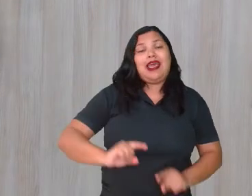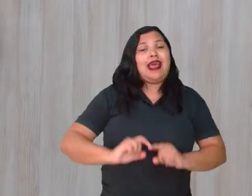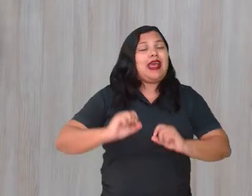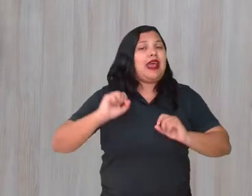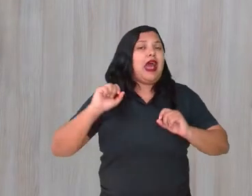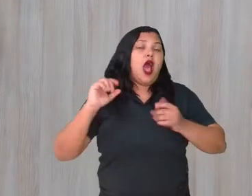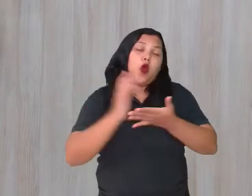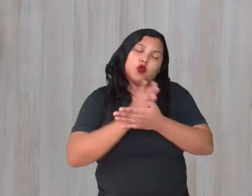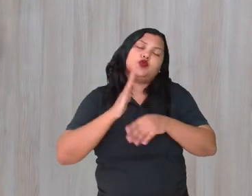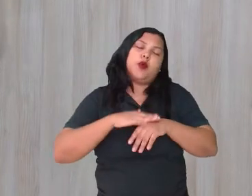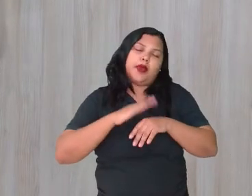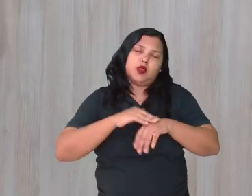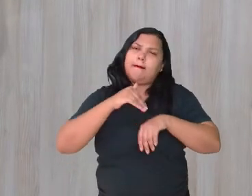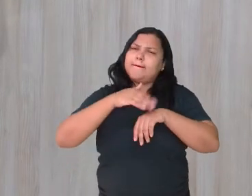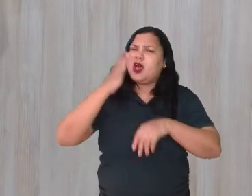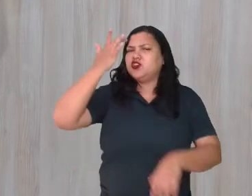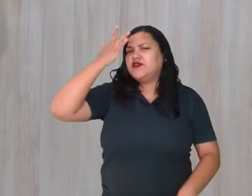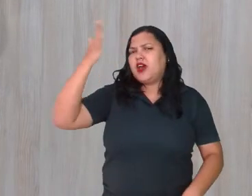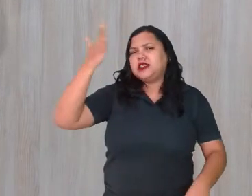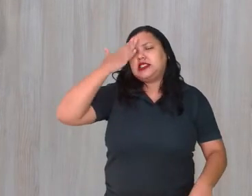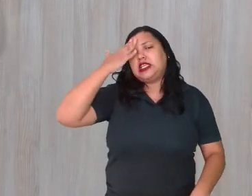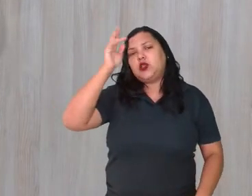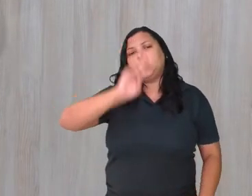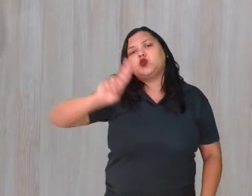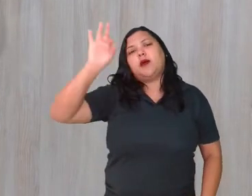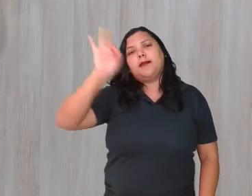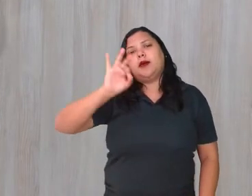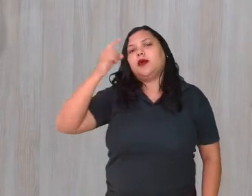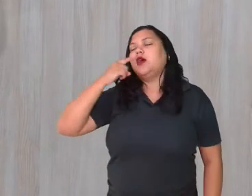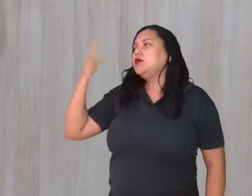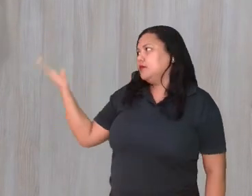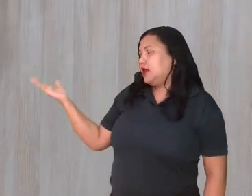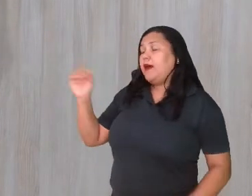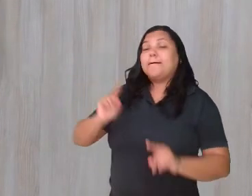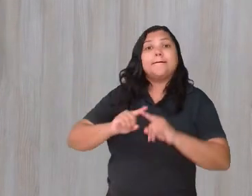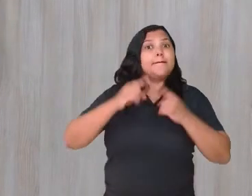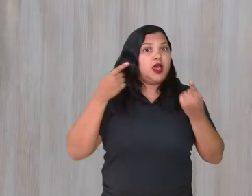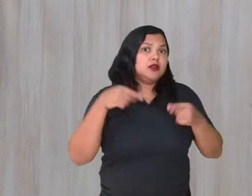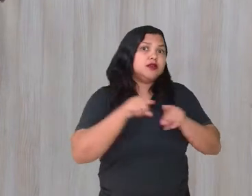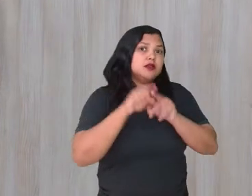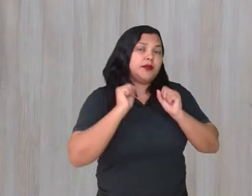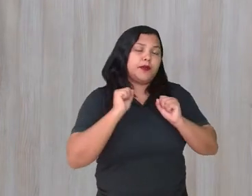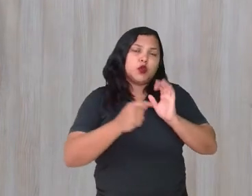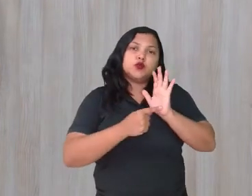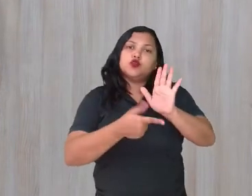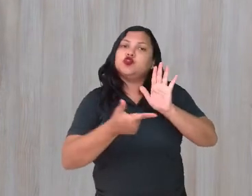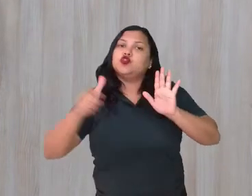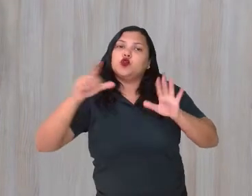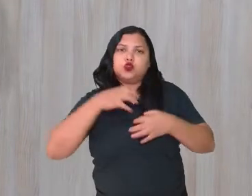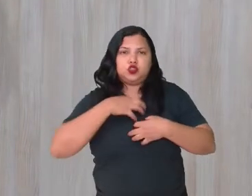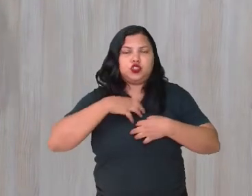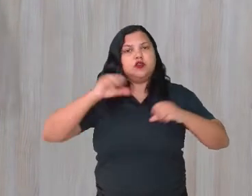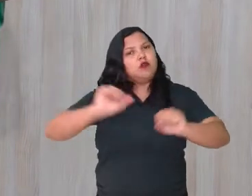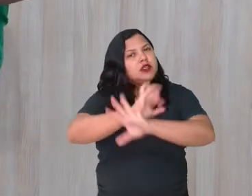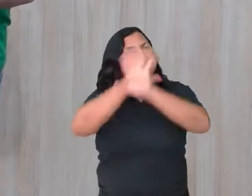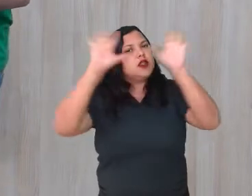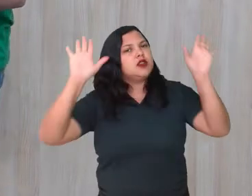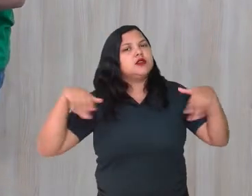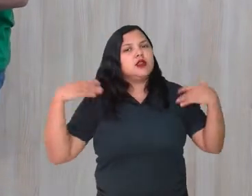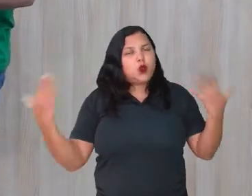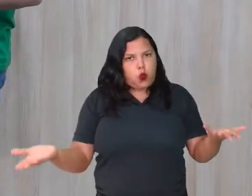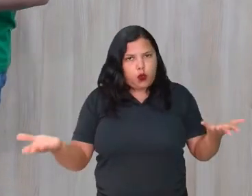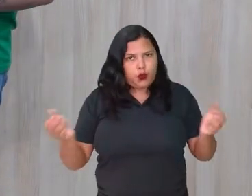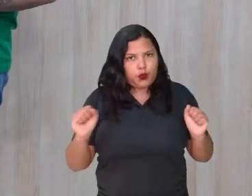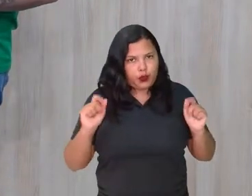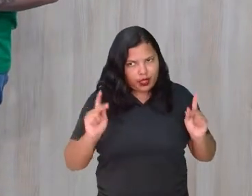através das porcentagens, mas eu também posso representar de outra forma. E a gente vai tentar deixar claro para vocês quais são todas